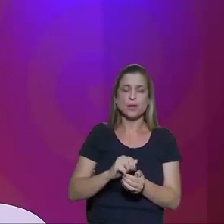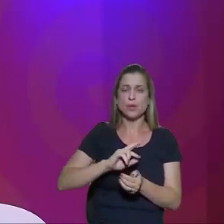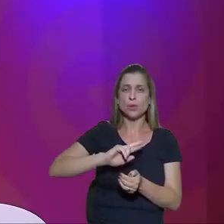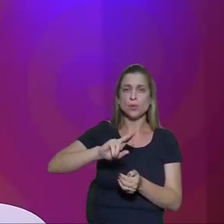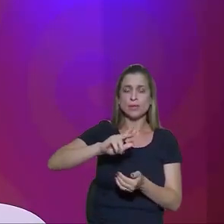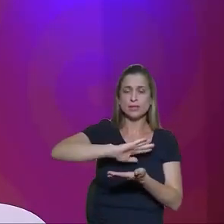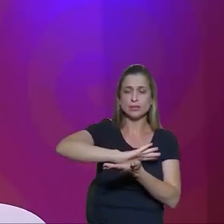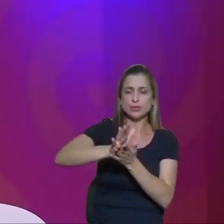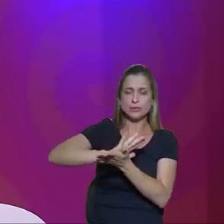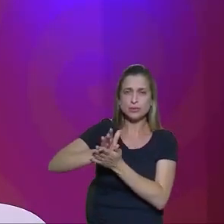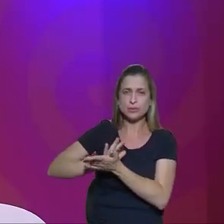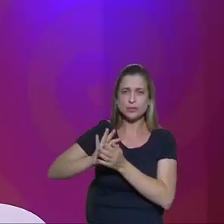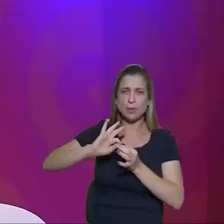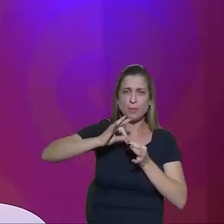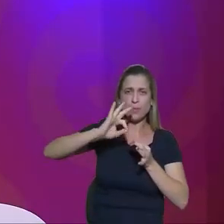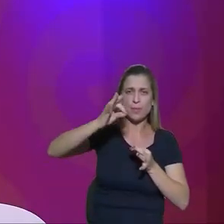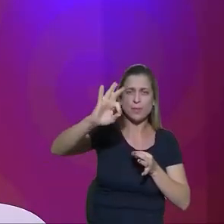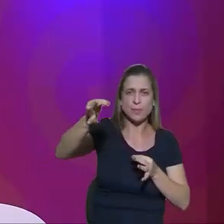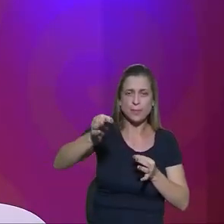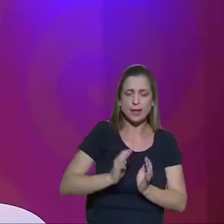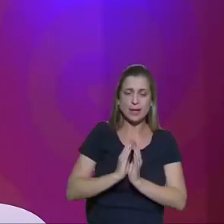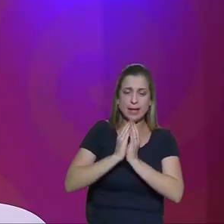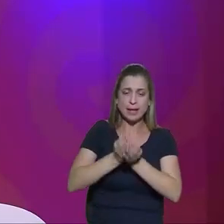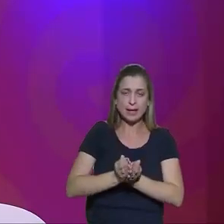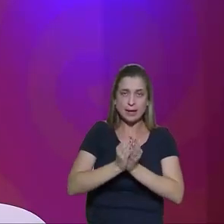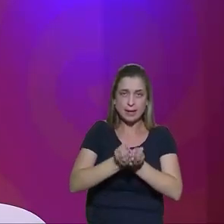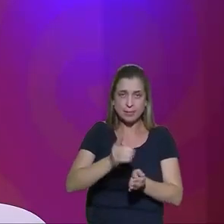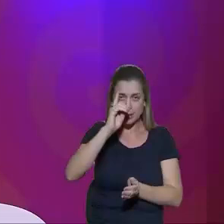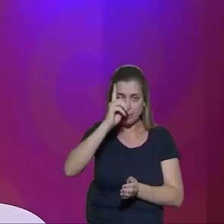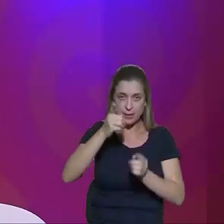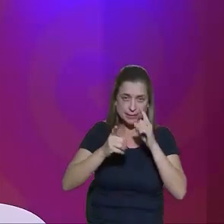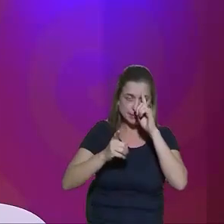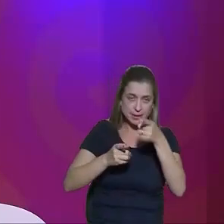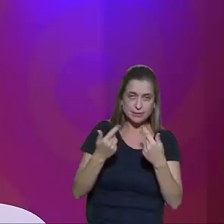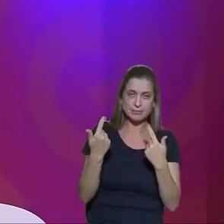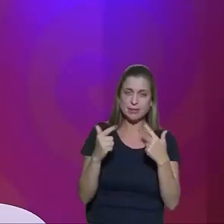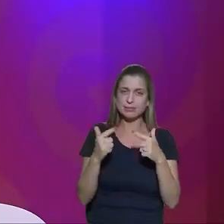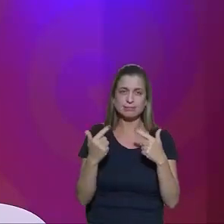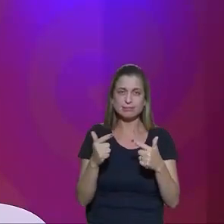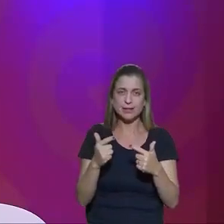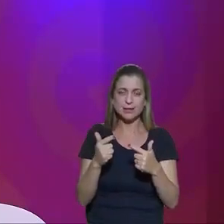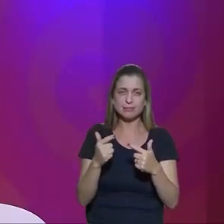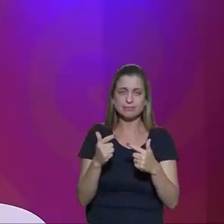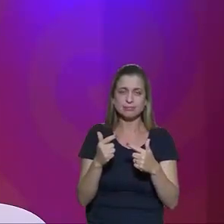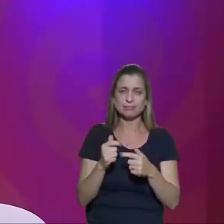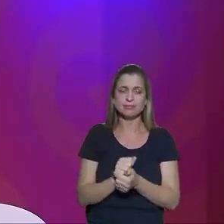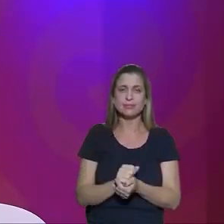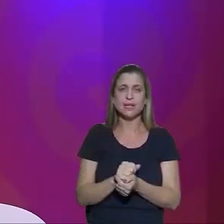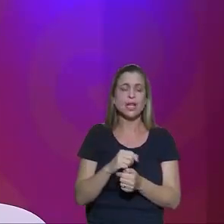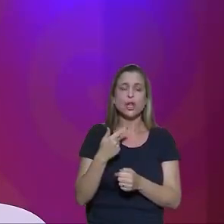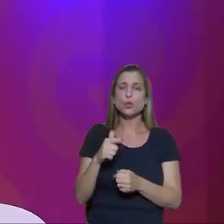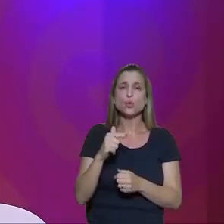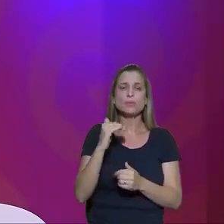a longa distância. Não tem cabine de comando, cabine de almirante, cabine de capitão. Não tem